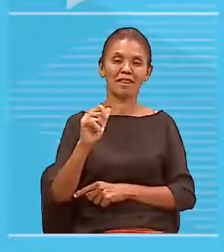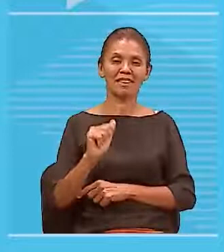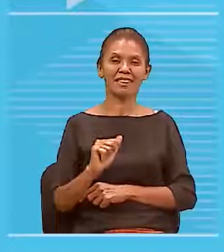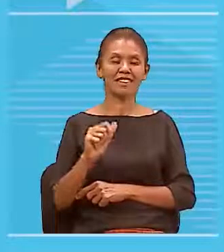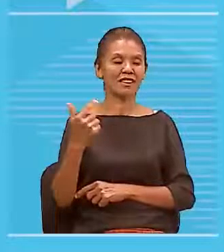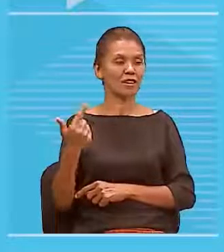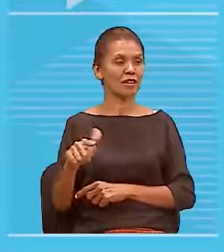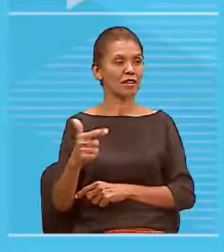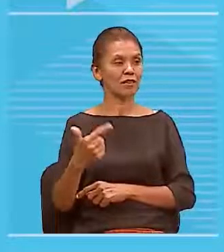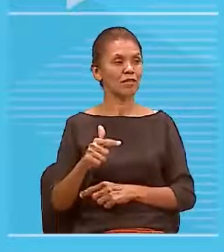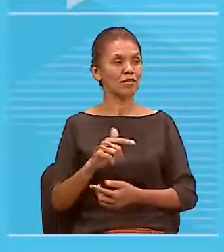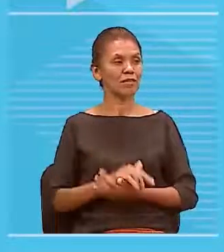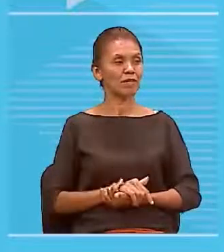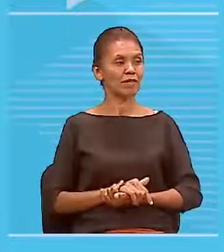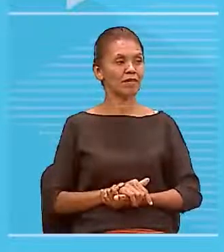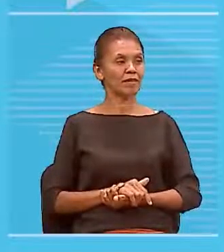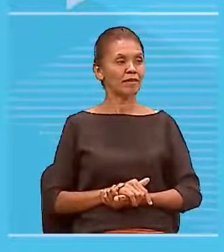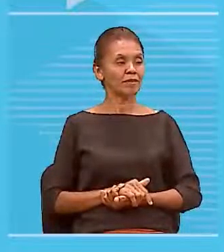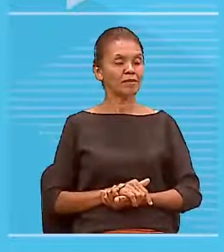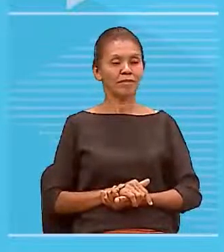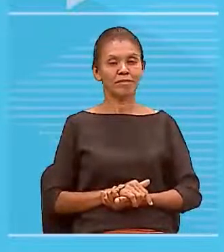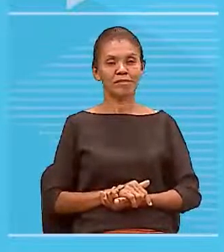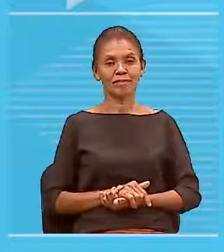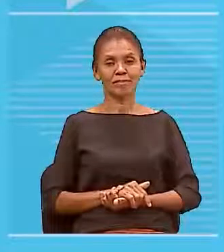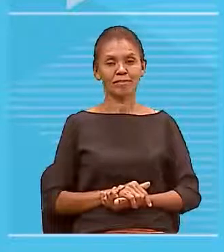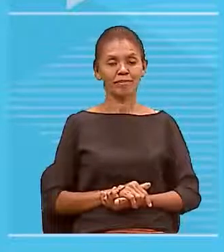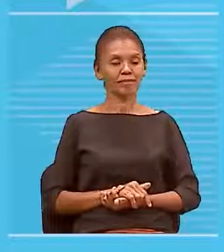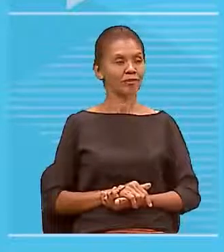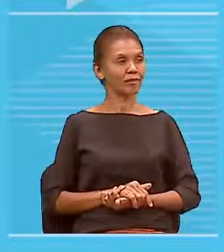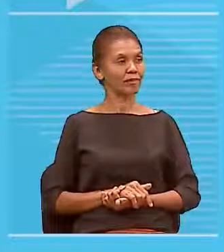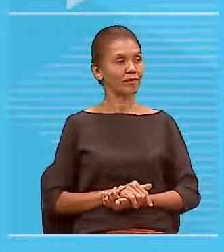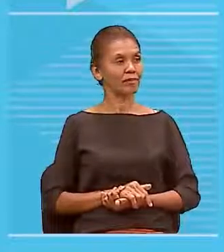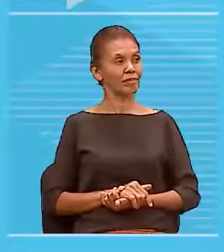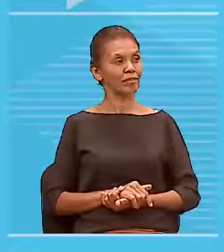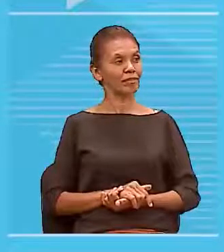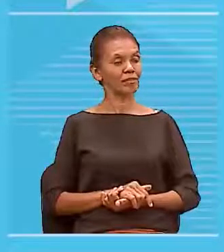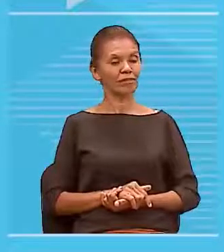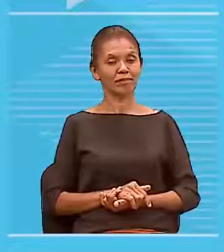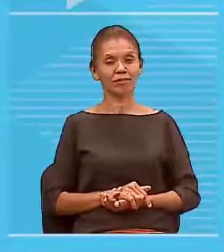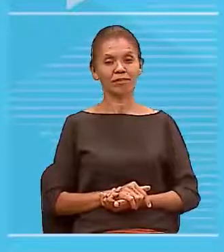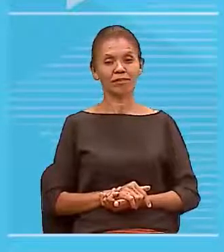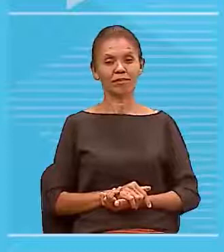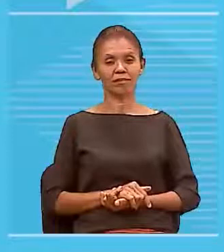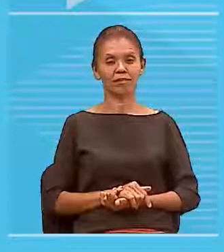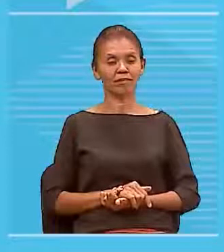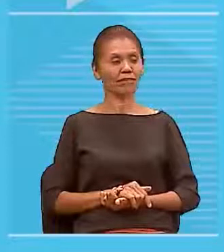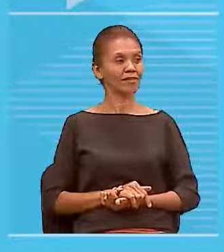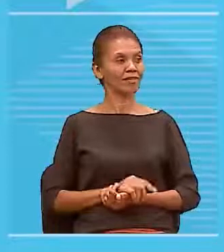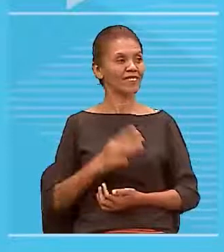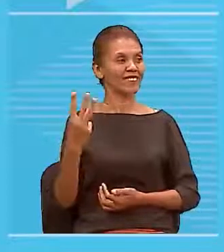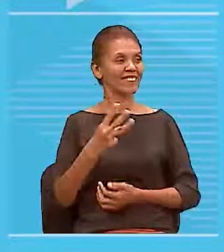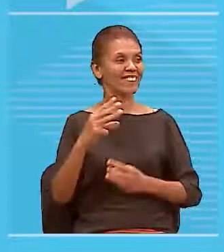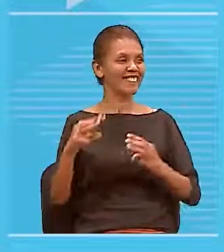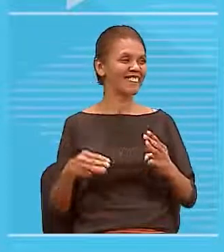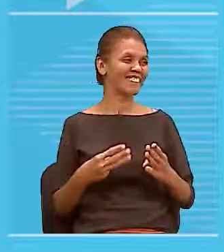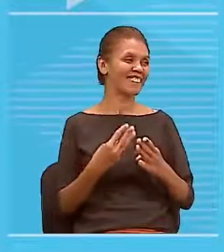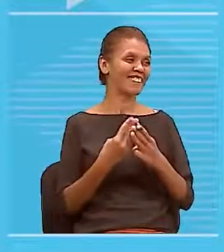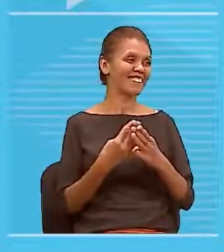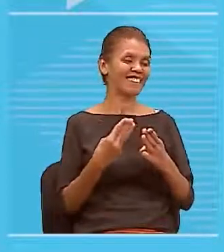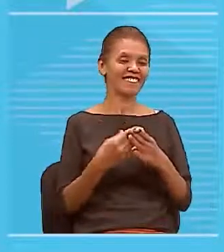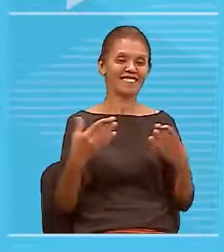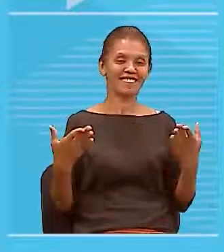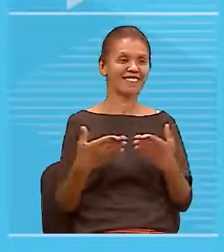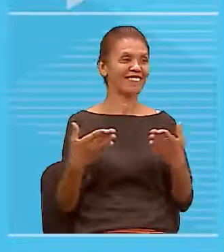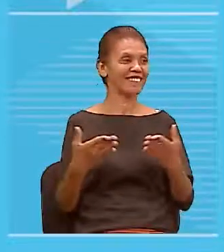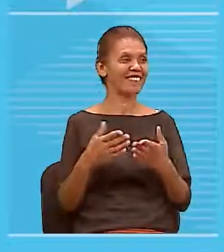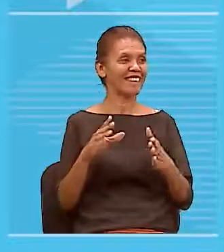Dulce já está sorrindo. Muito bem, vamos adiante. Vamos para o terceiro slide da aula de hoje. Aí a